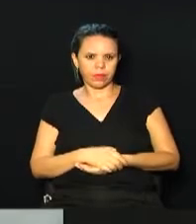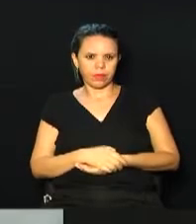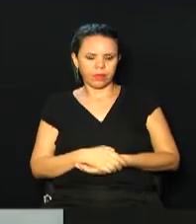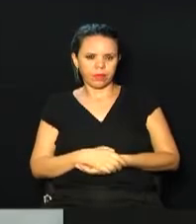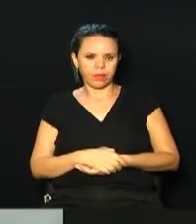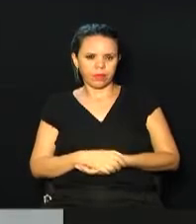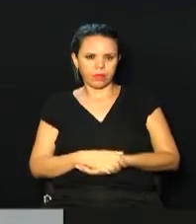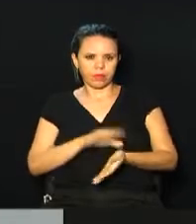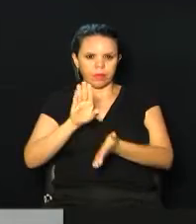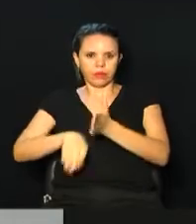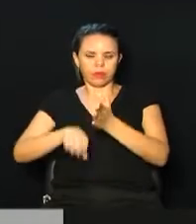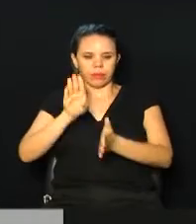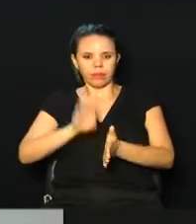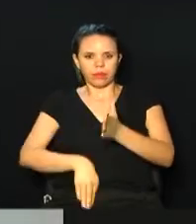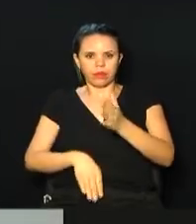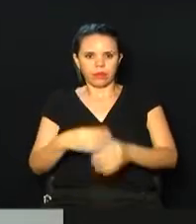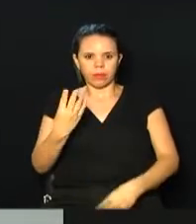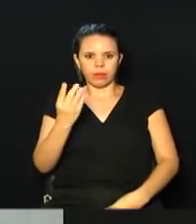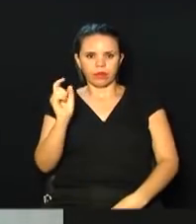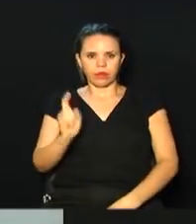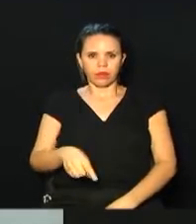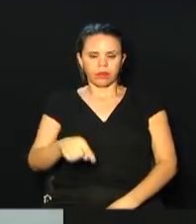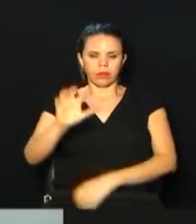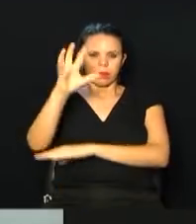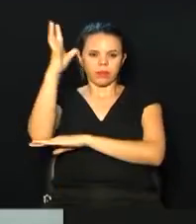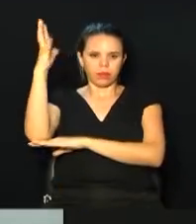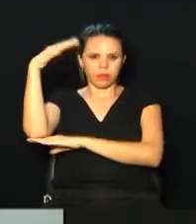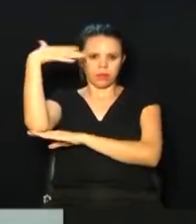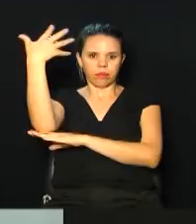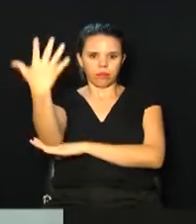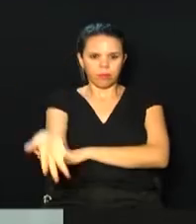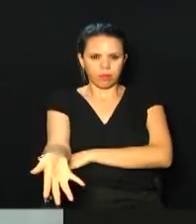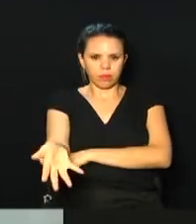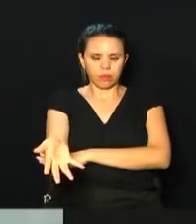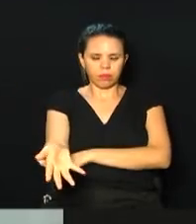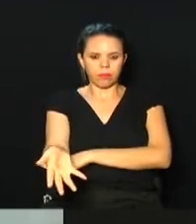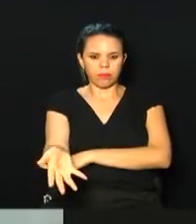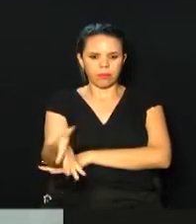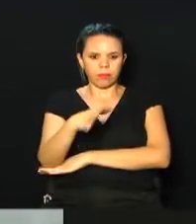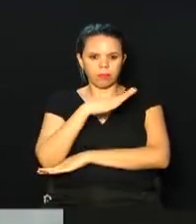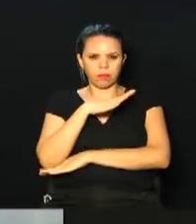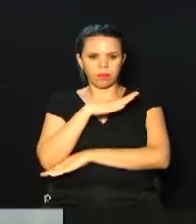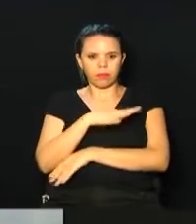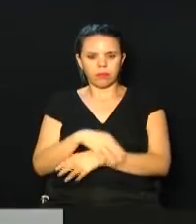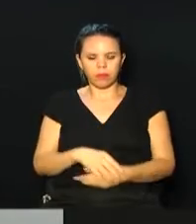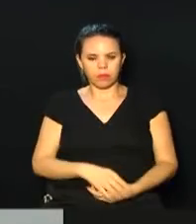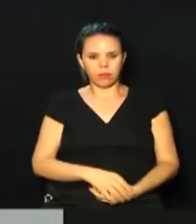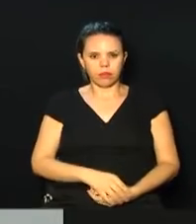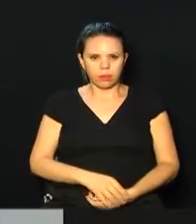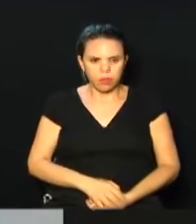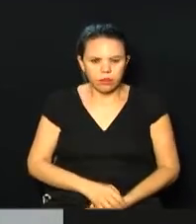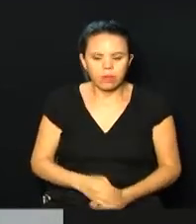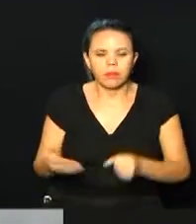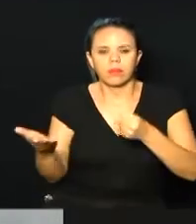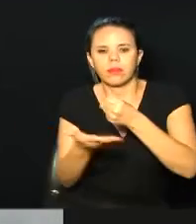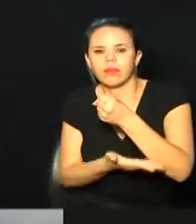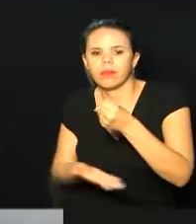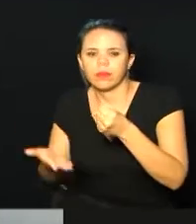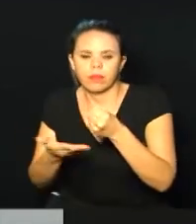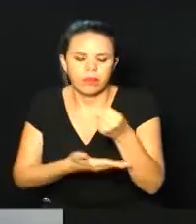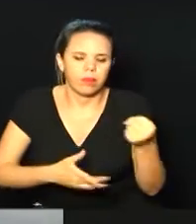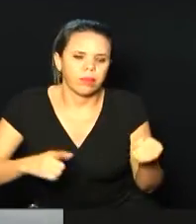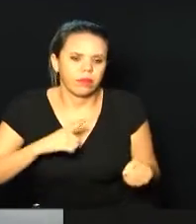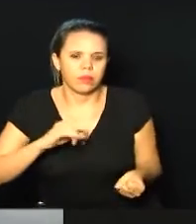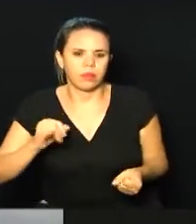derrubou 4.000 árvores adultas na cidade. Basicamente, ela pegou